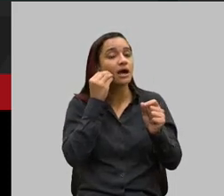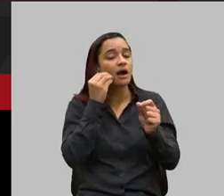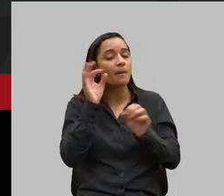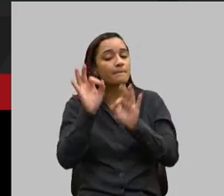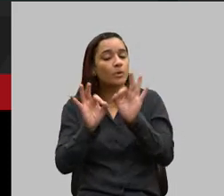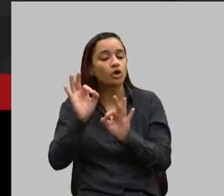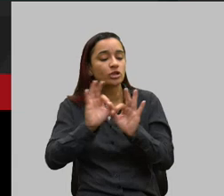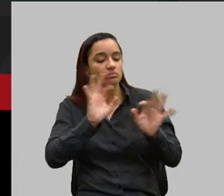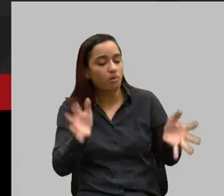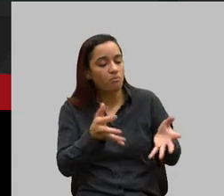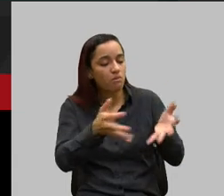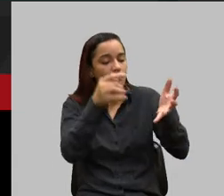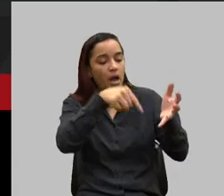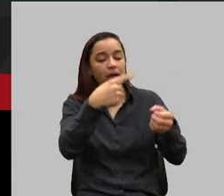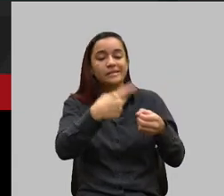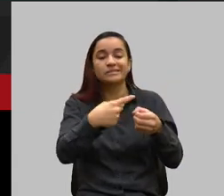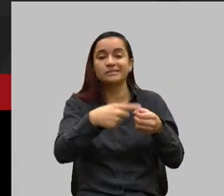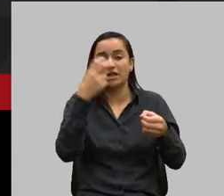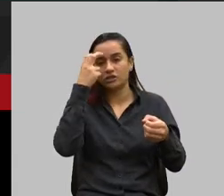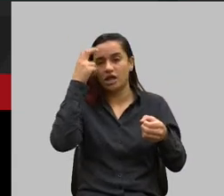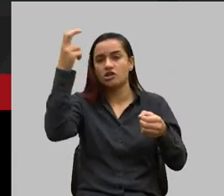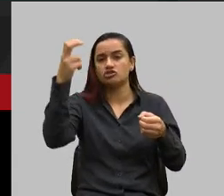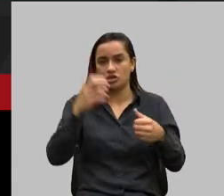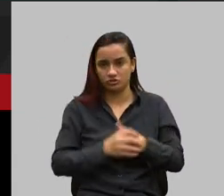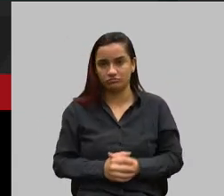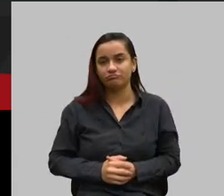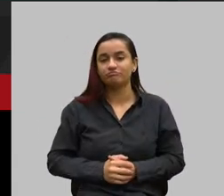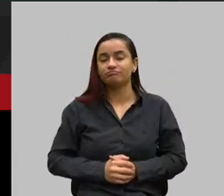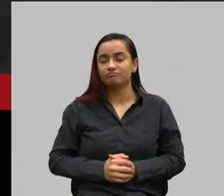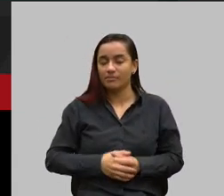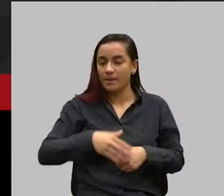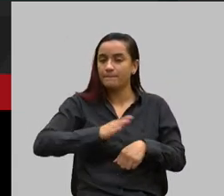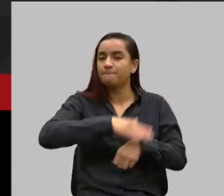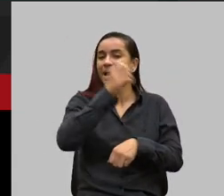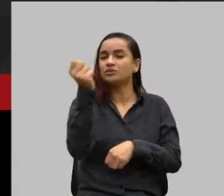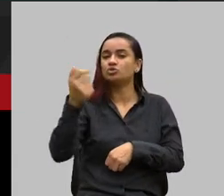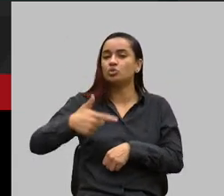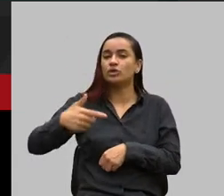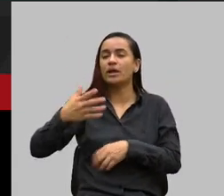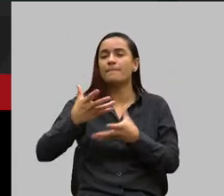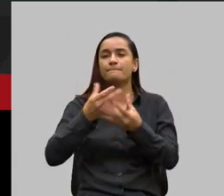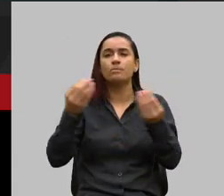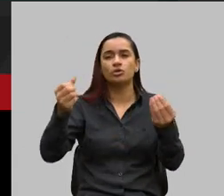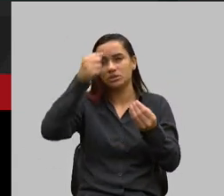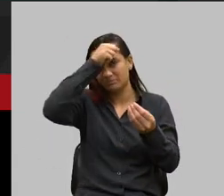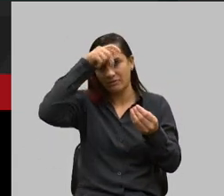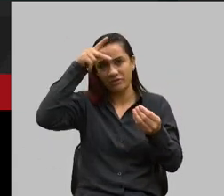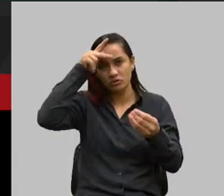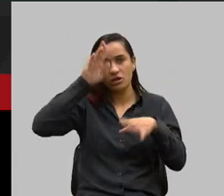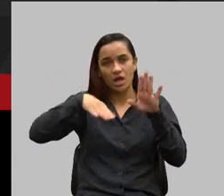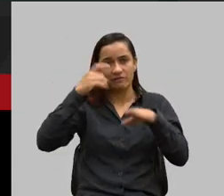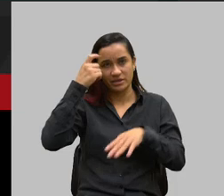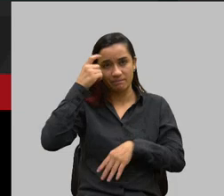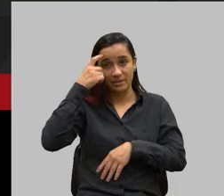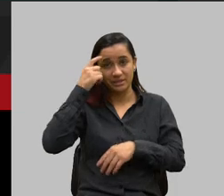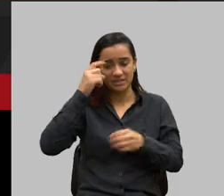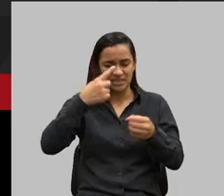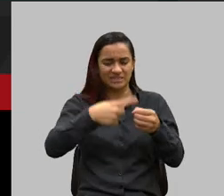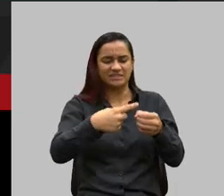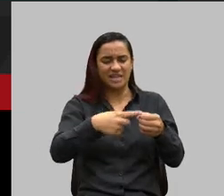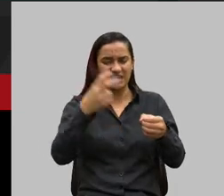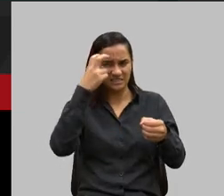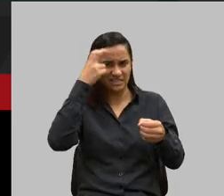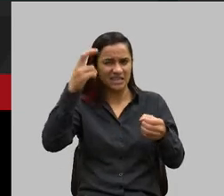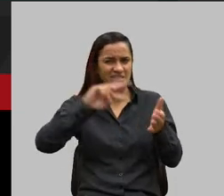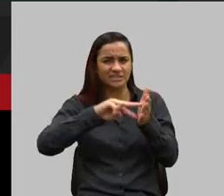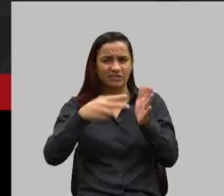inteligente muito mais do que muitas prefeituras aí pensam né cidade inteligente não é colocar um sinal